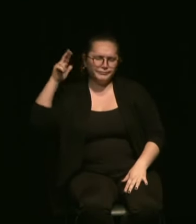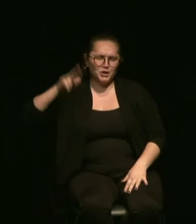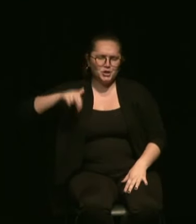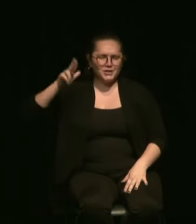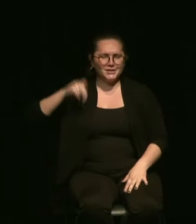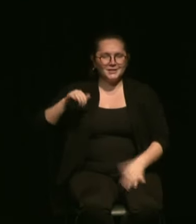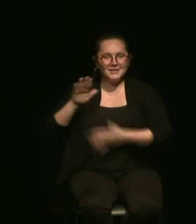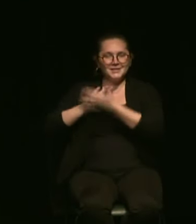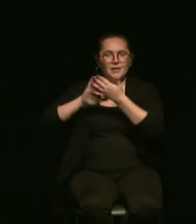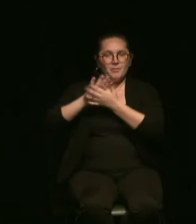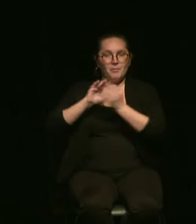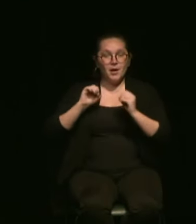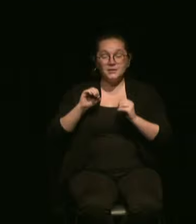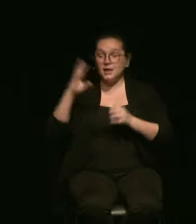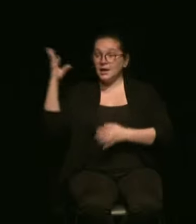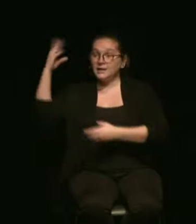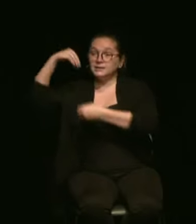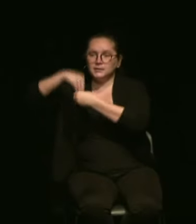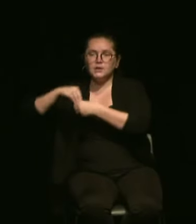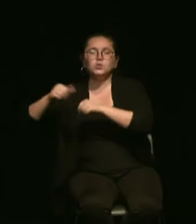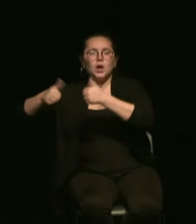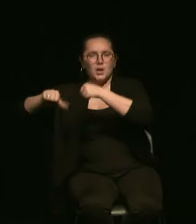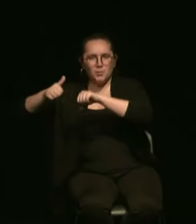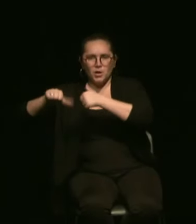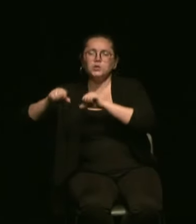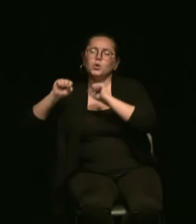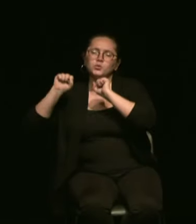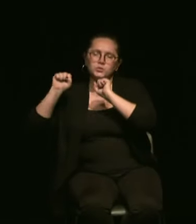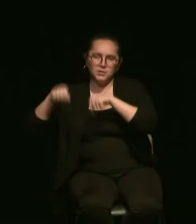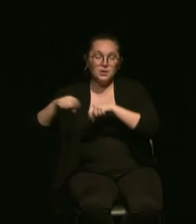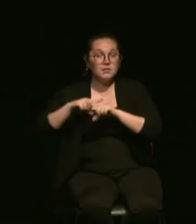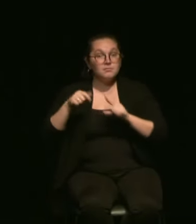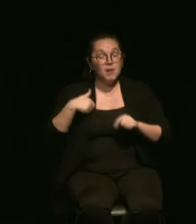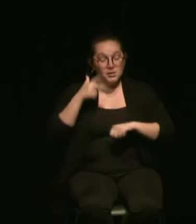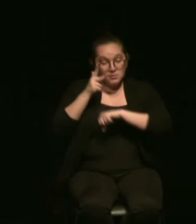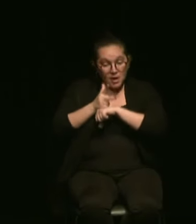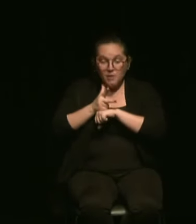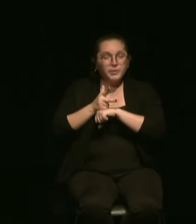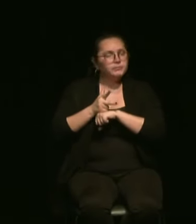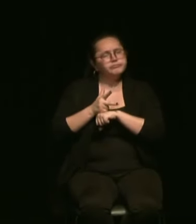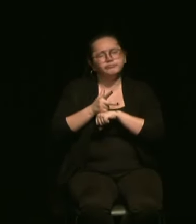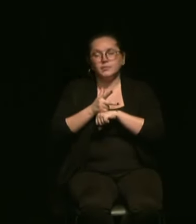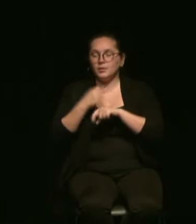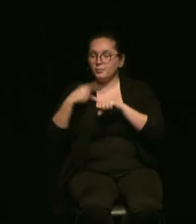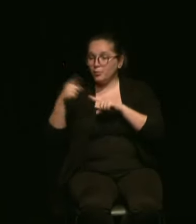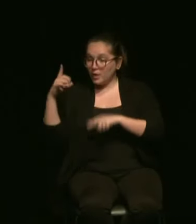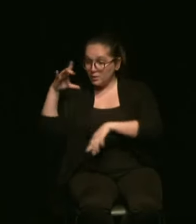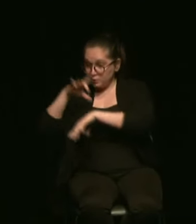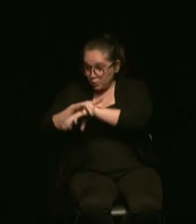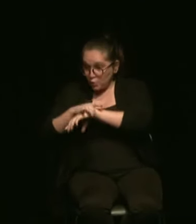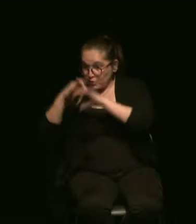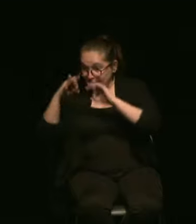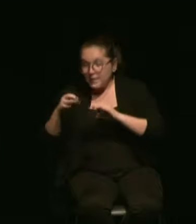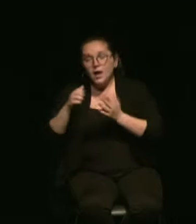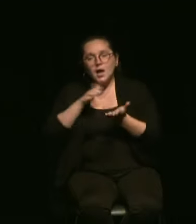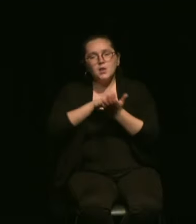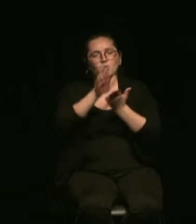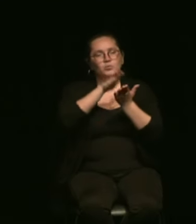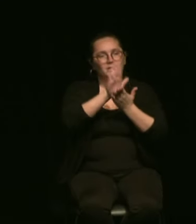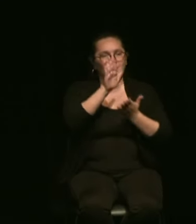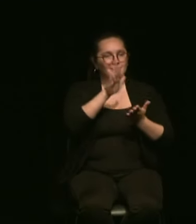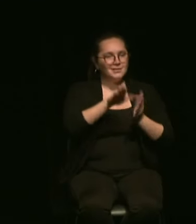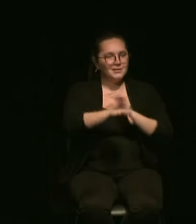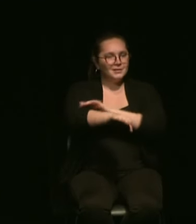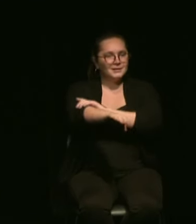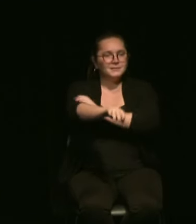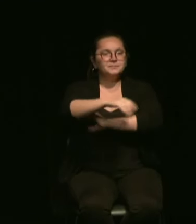vai arriscar ideias novas no laboratório, na pesquisa que faz e tal. E quando ele estiver bastante seguro de que isso é bom, ele publica. Aí ele fala.